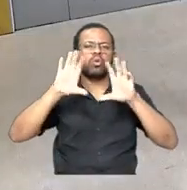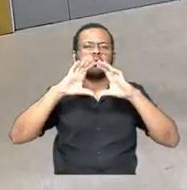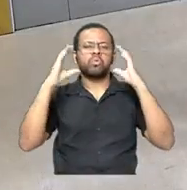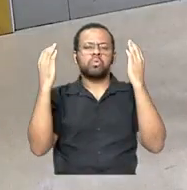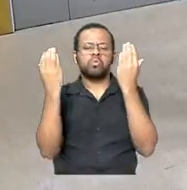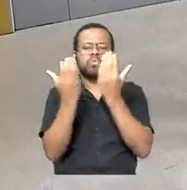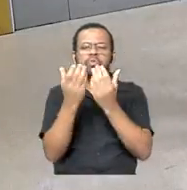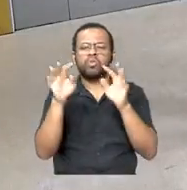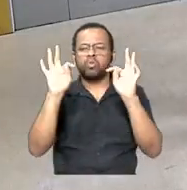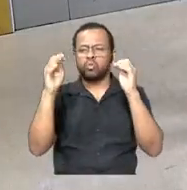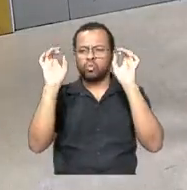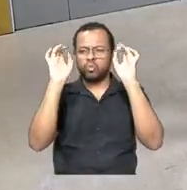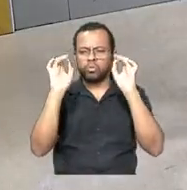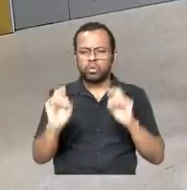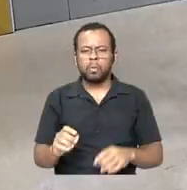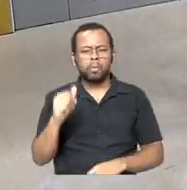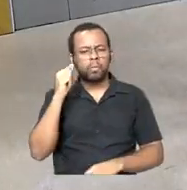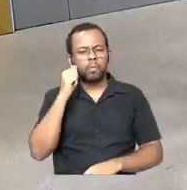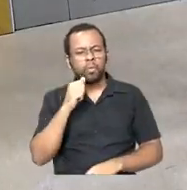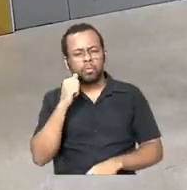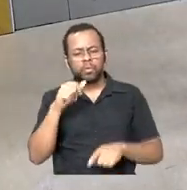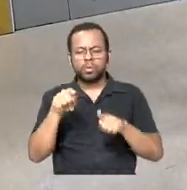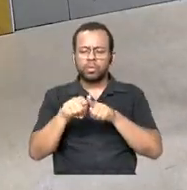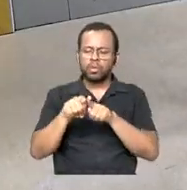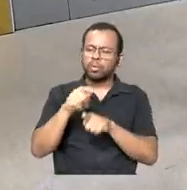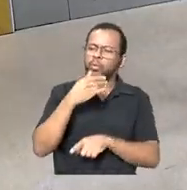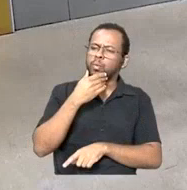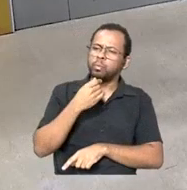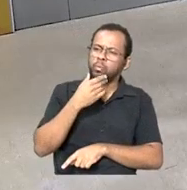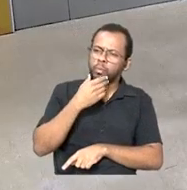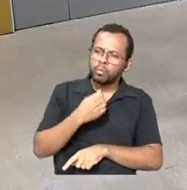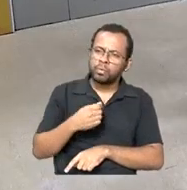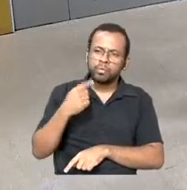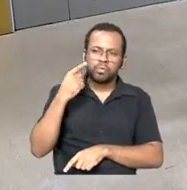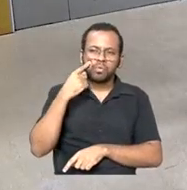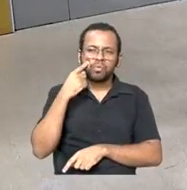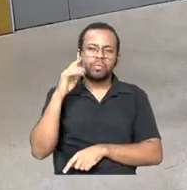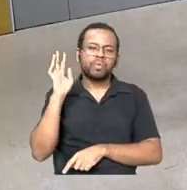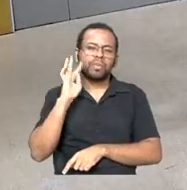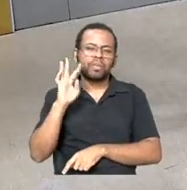formaturas especialmente os Homens de Preto que elegante ficou demais